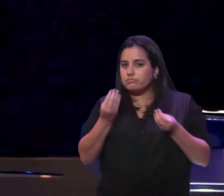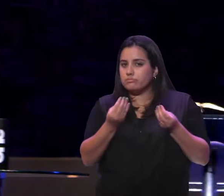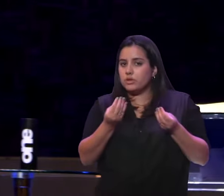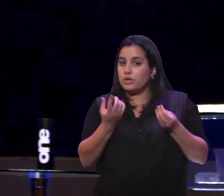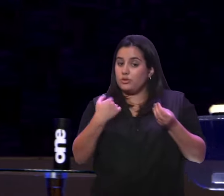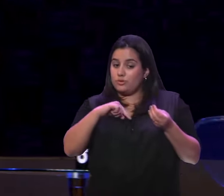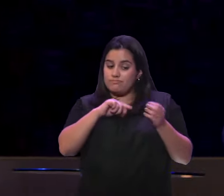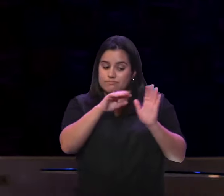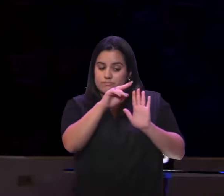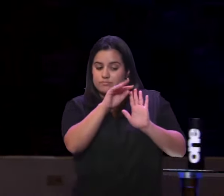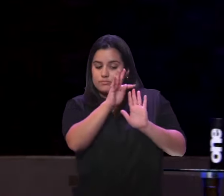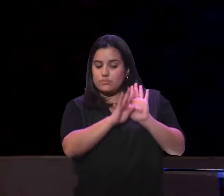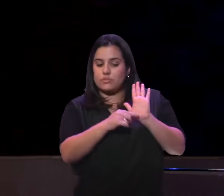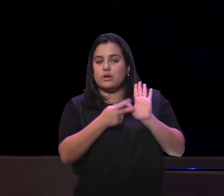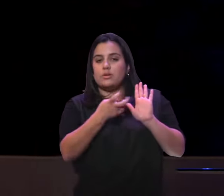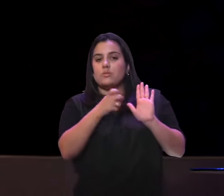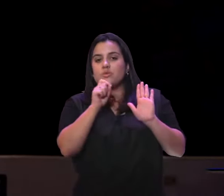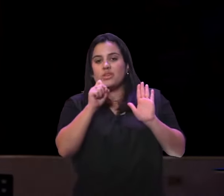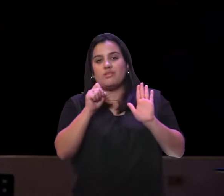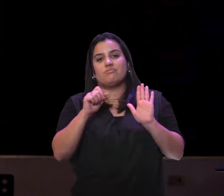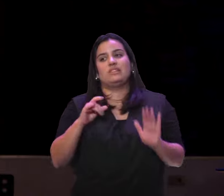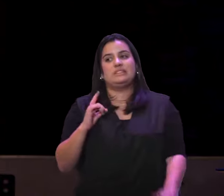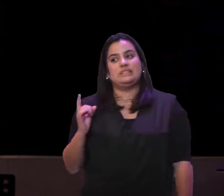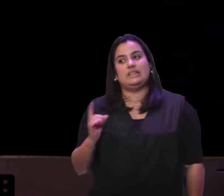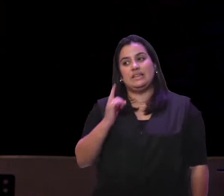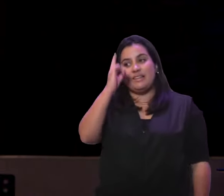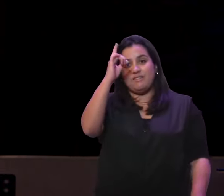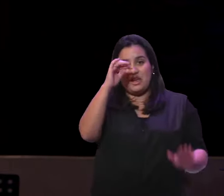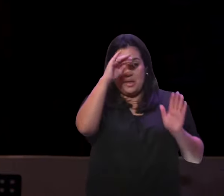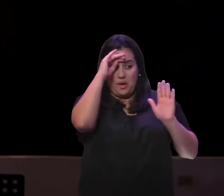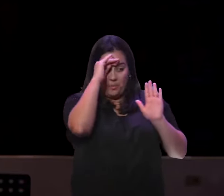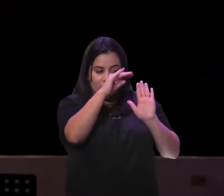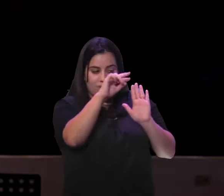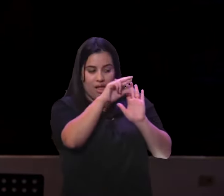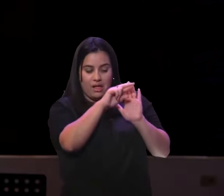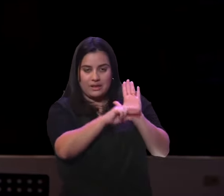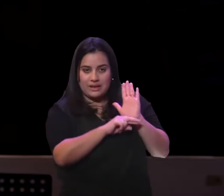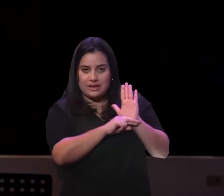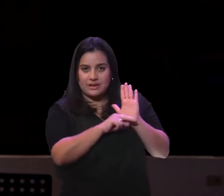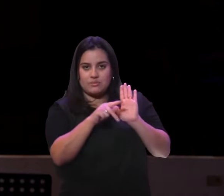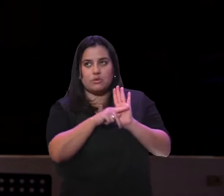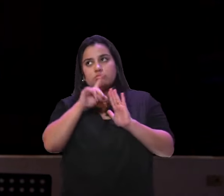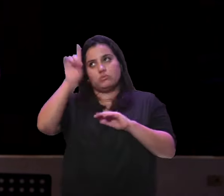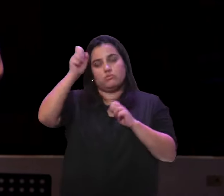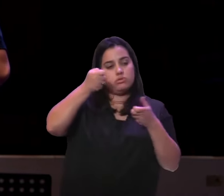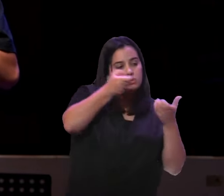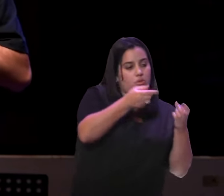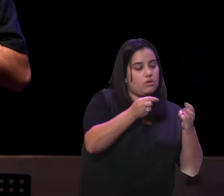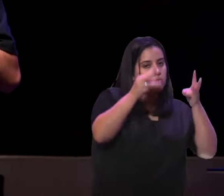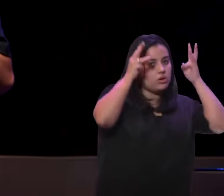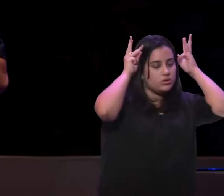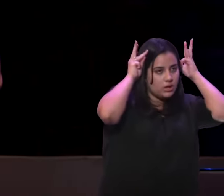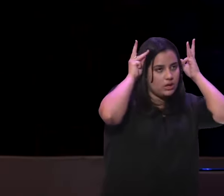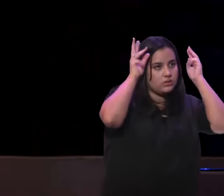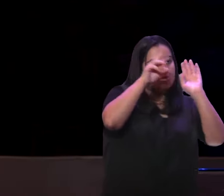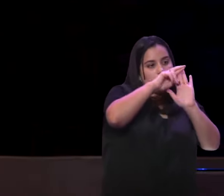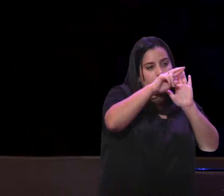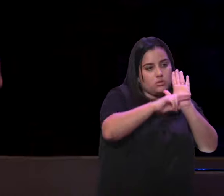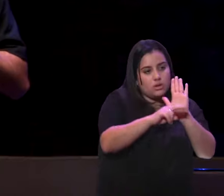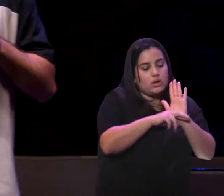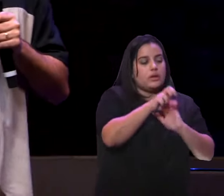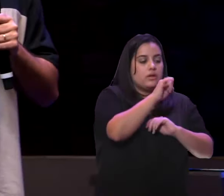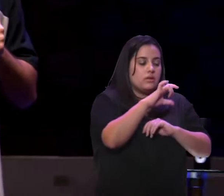não seguiu as instruções que Deus tinha dado para Moisés. Deus tinha dado para Moisés a instrução de: quando você